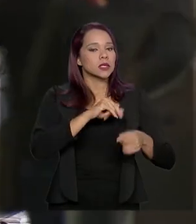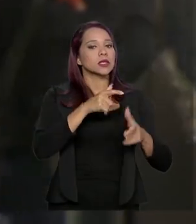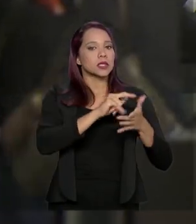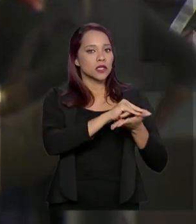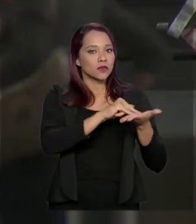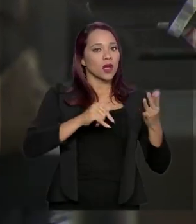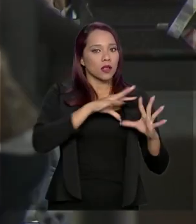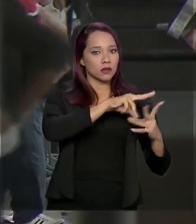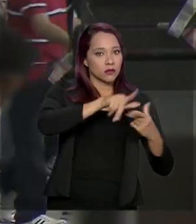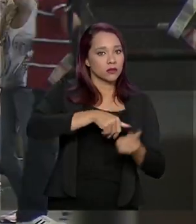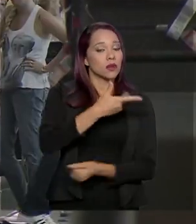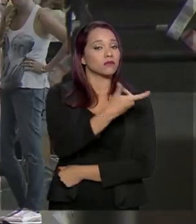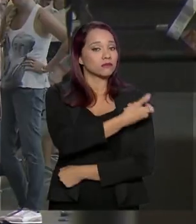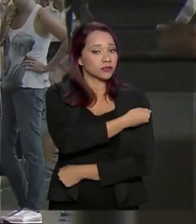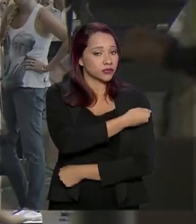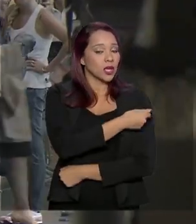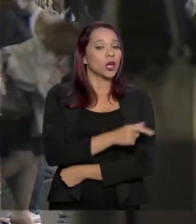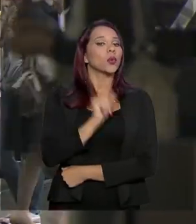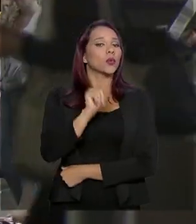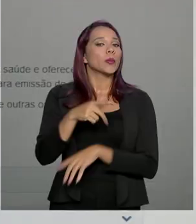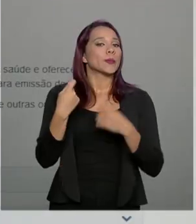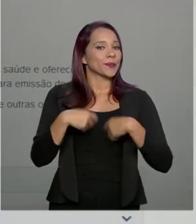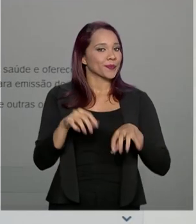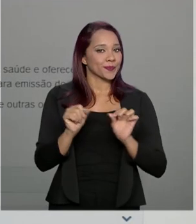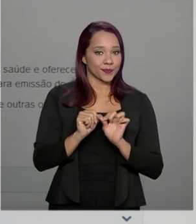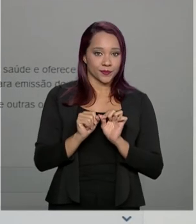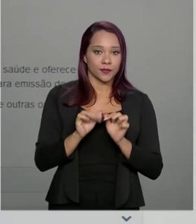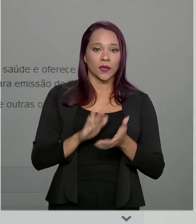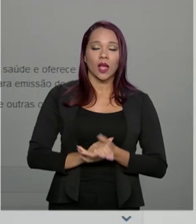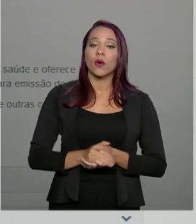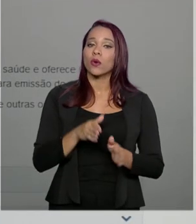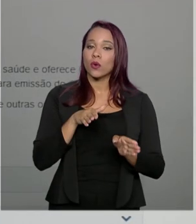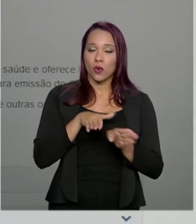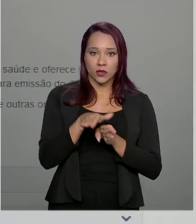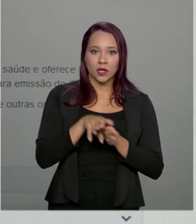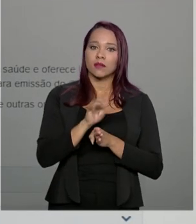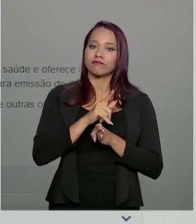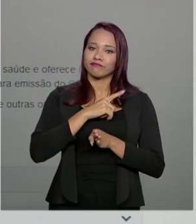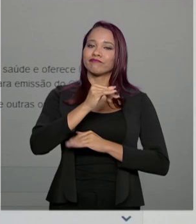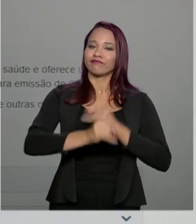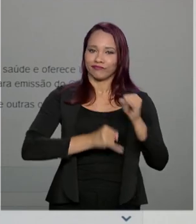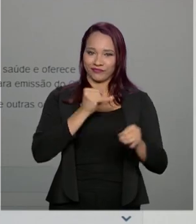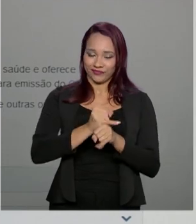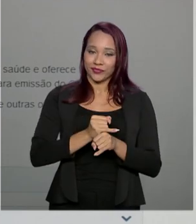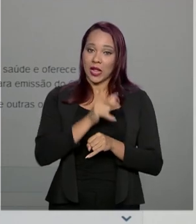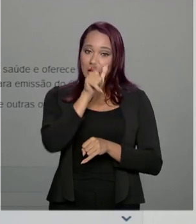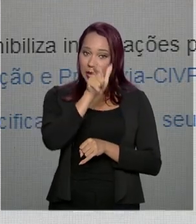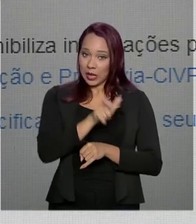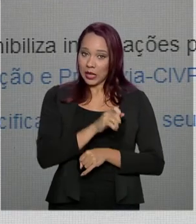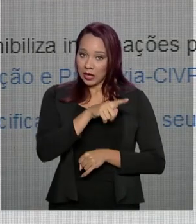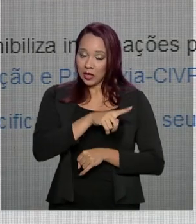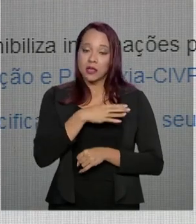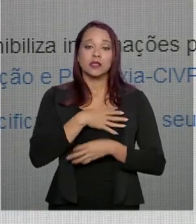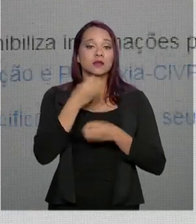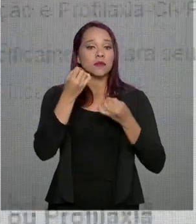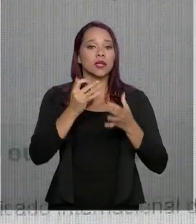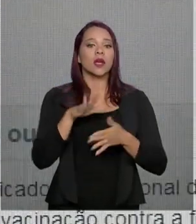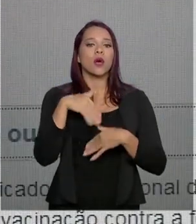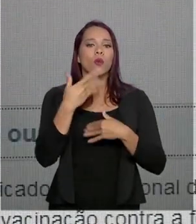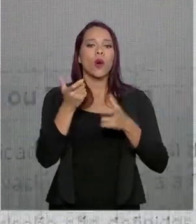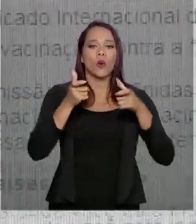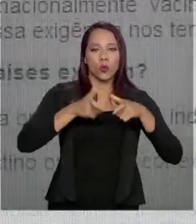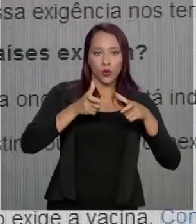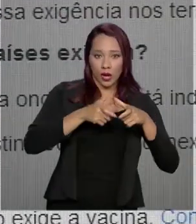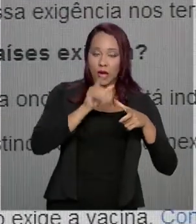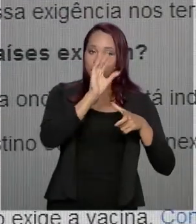internacional de vacinação e o que se deve fazer. A dica está na internet. Lá, o viajante informa qual o seu